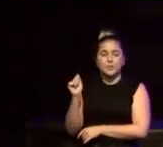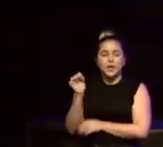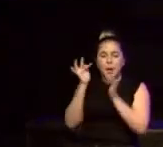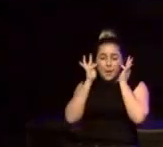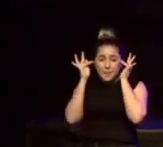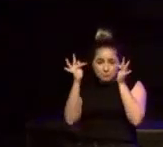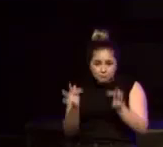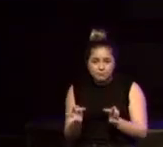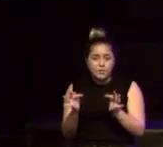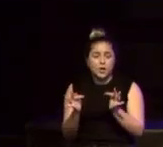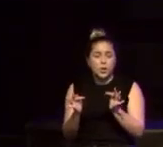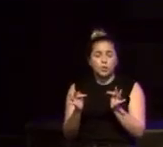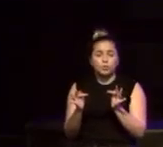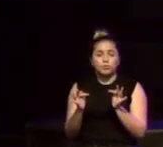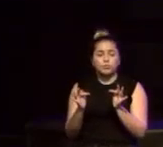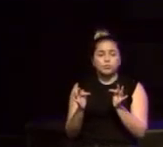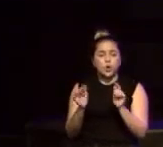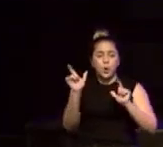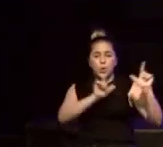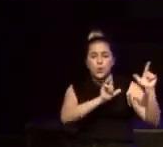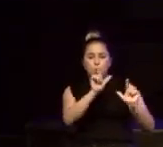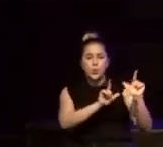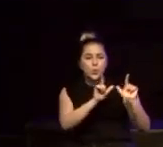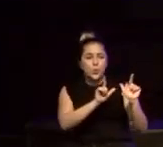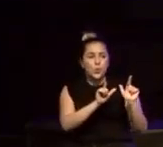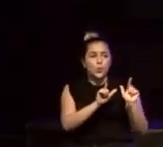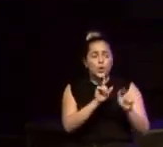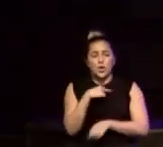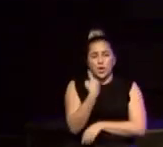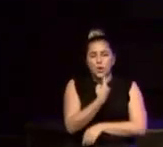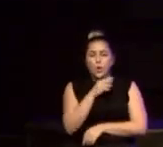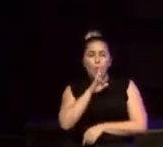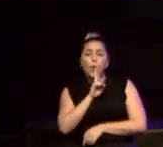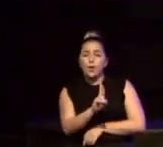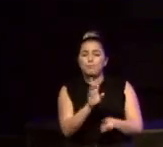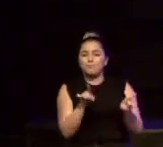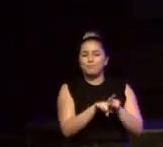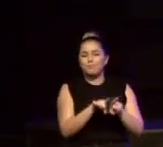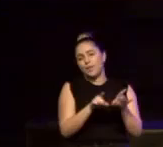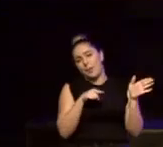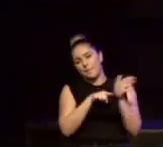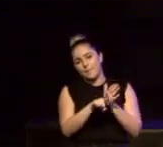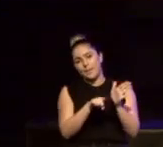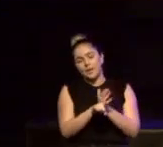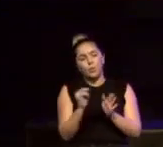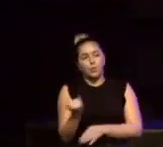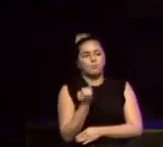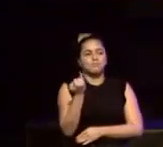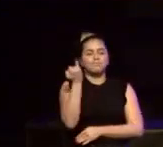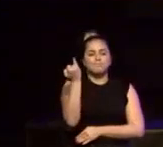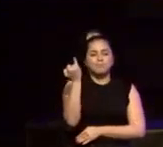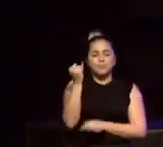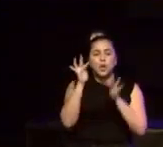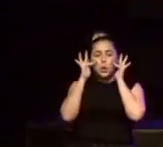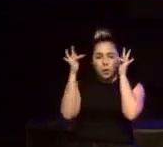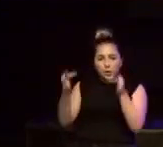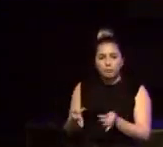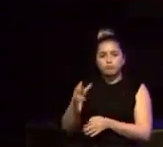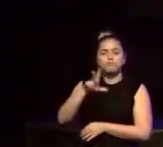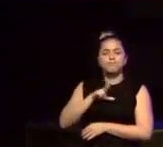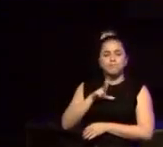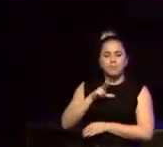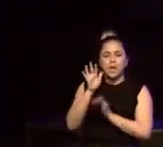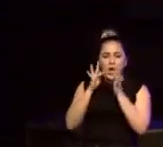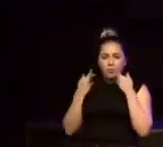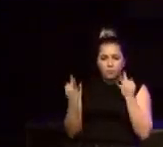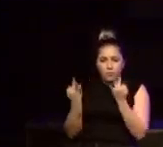vídeo. Mas para a gente tentar responder essa pergunta tão importante, eu pedi para ela contar um testemunho pessoal da sua família,